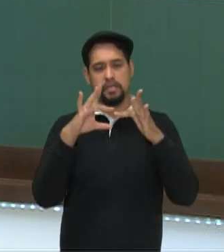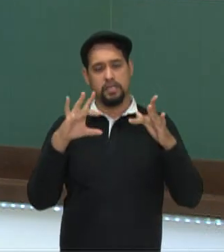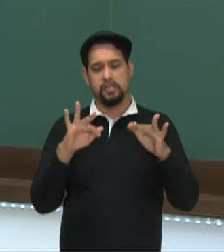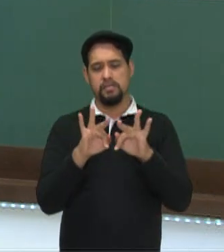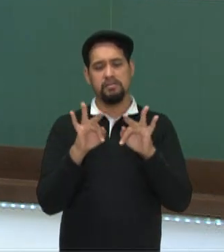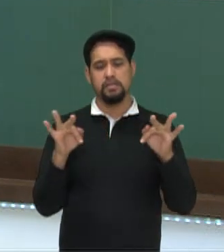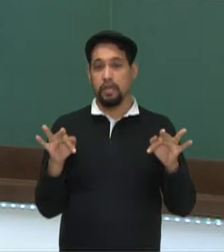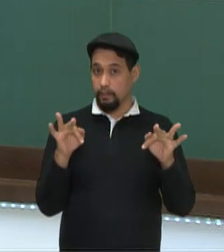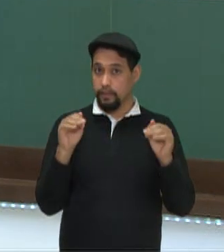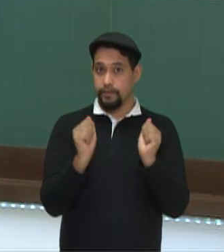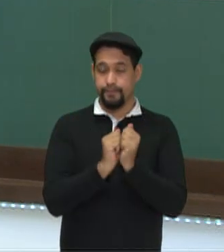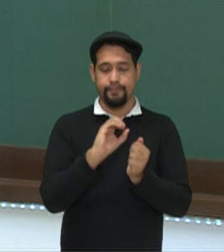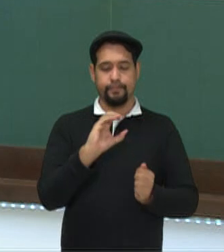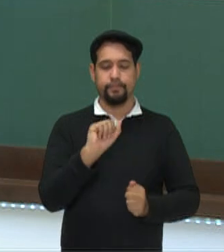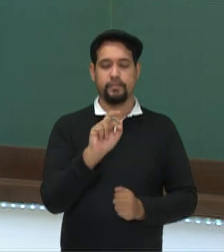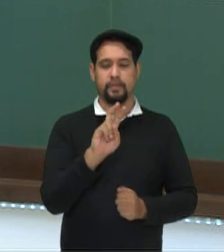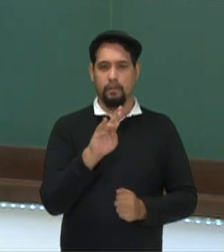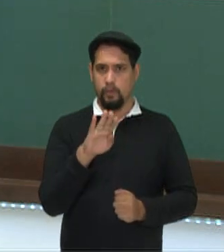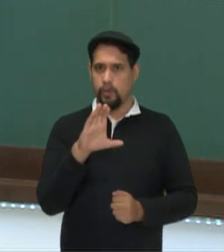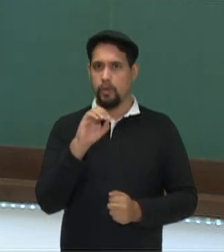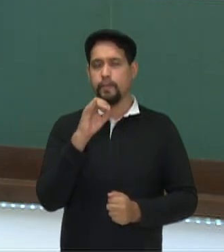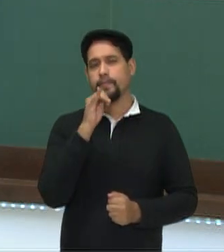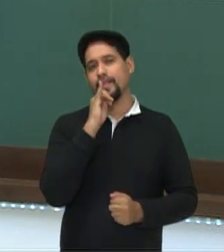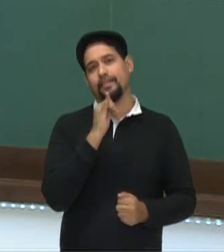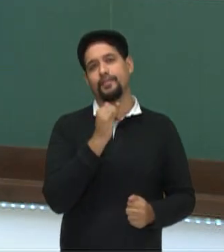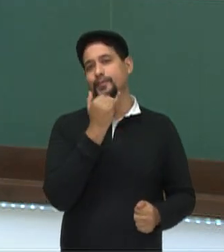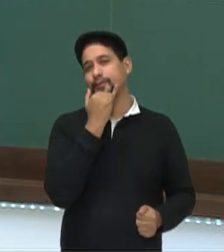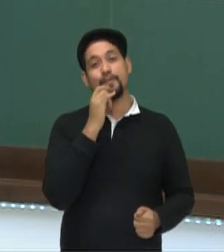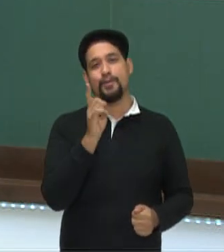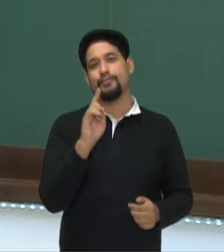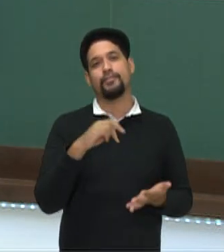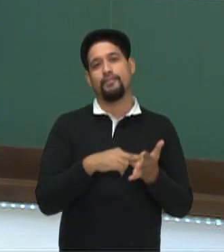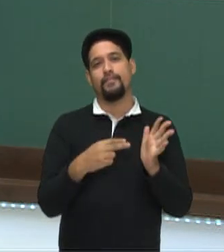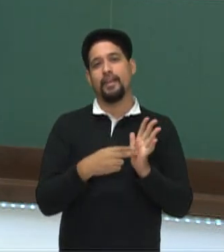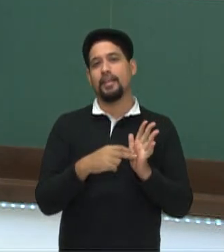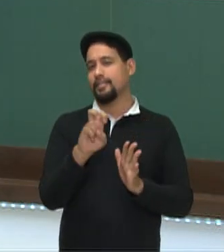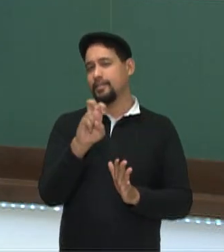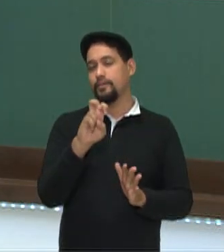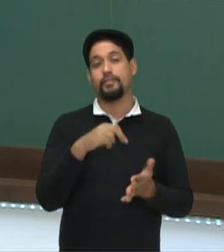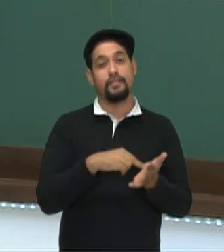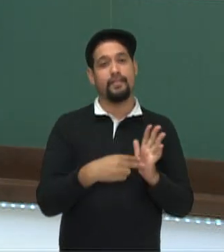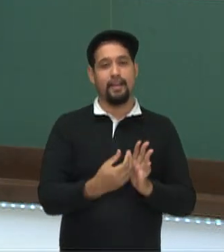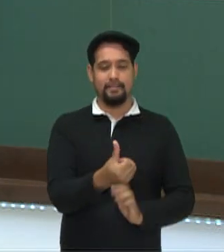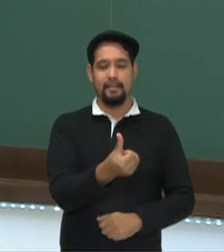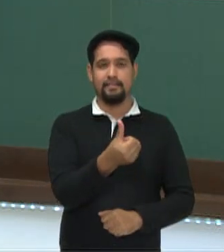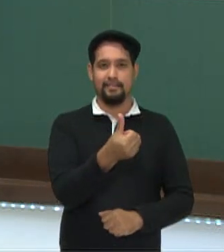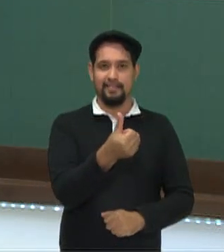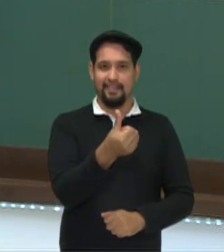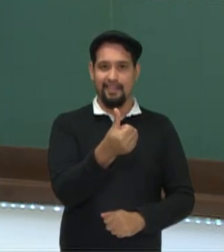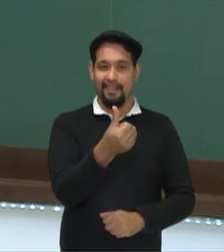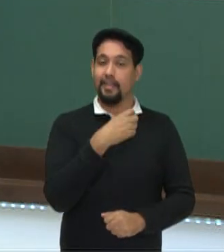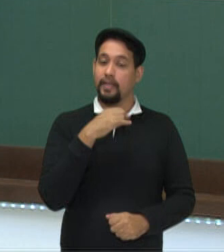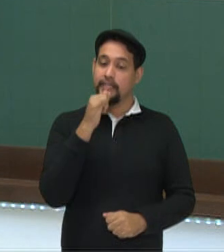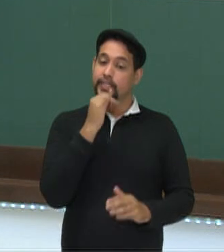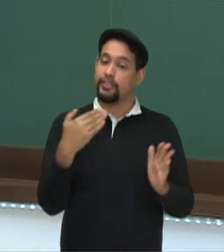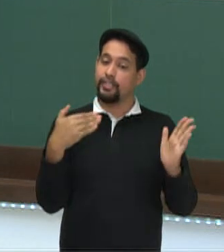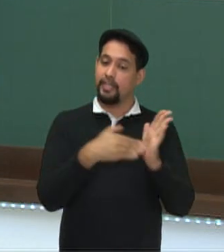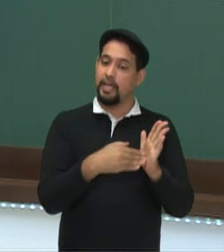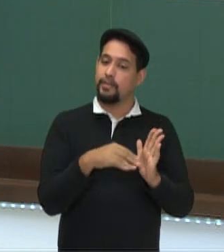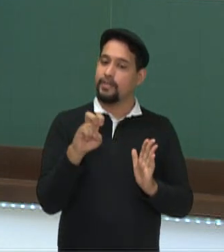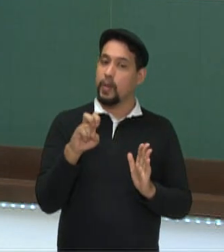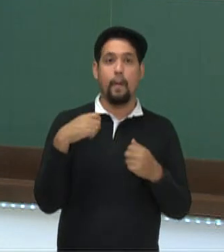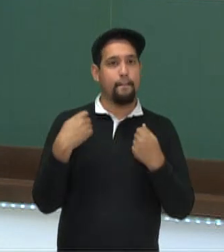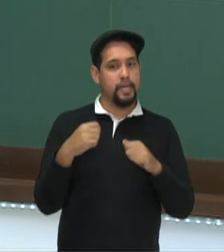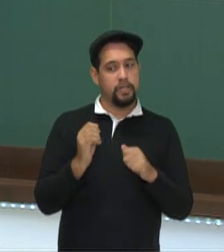carbonos, então nós vamos ter, desculpa aqui, não é 5, são 6, né? Eu cheguei aqui no 5 e teria que